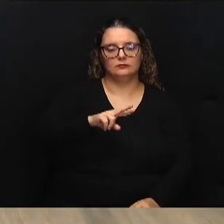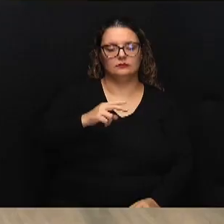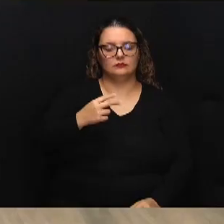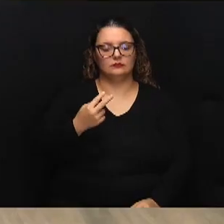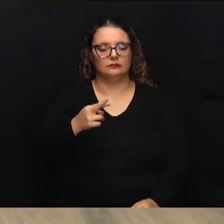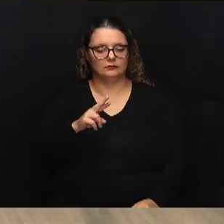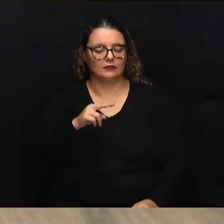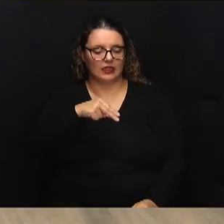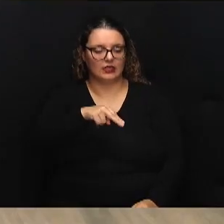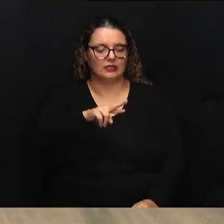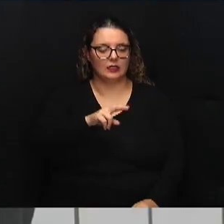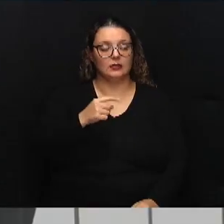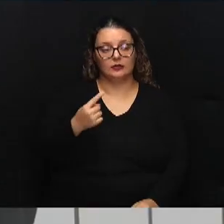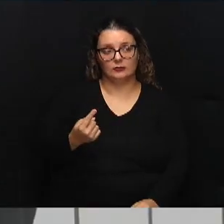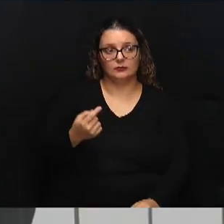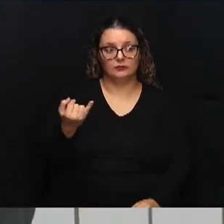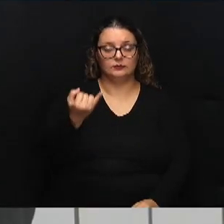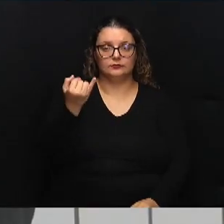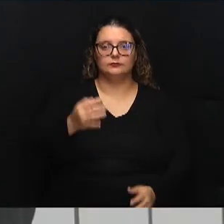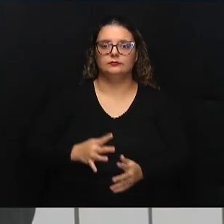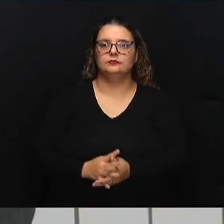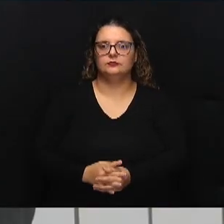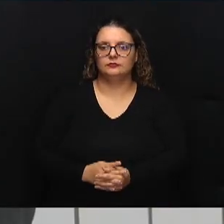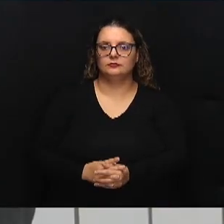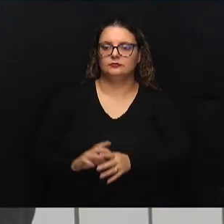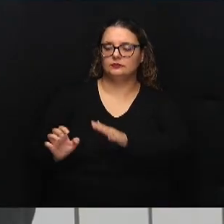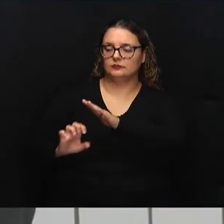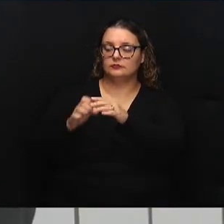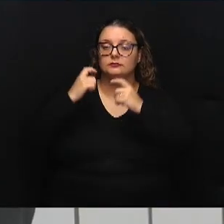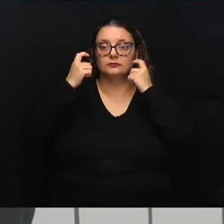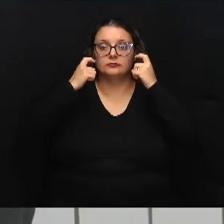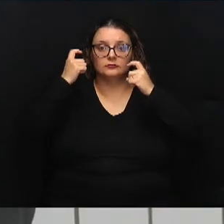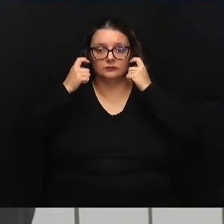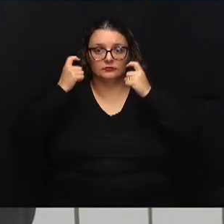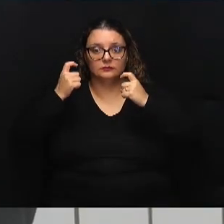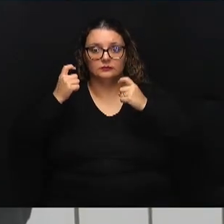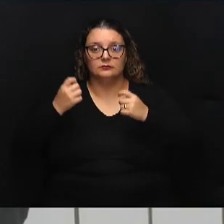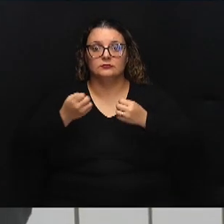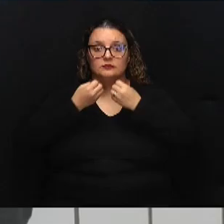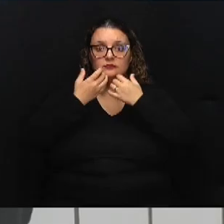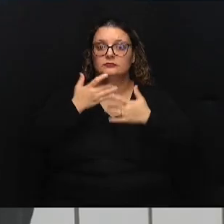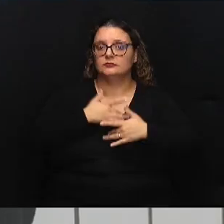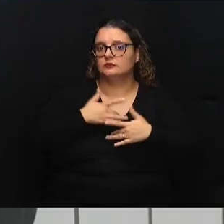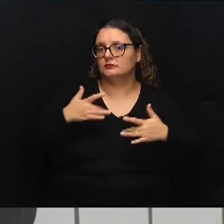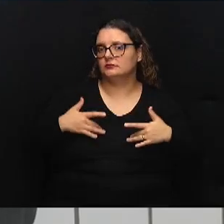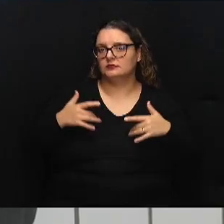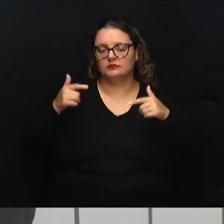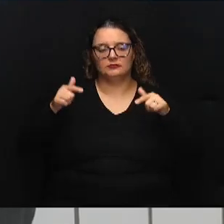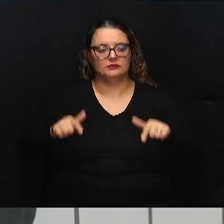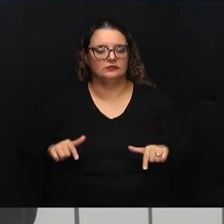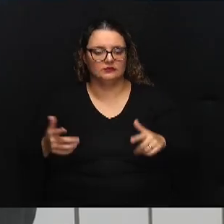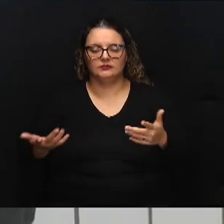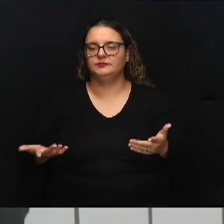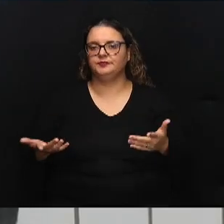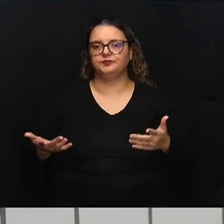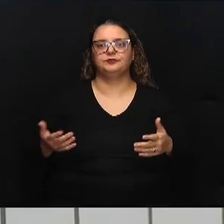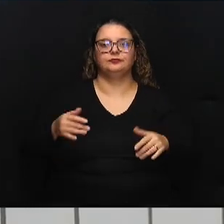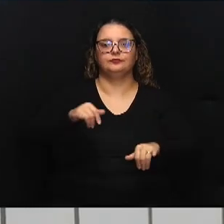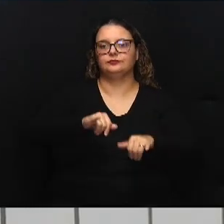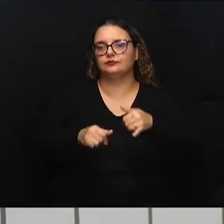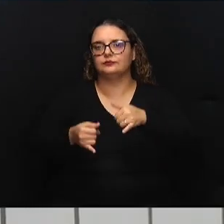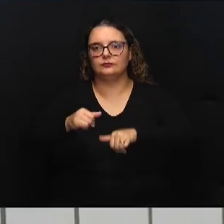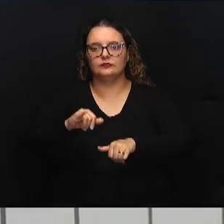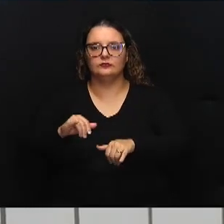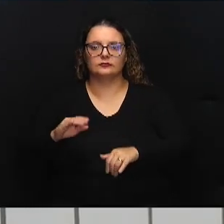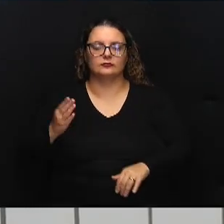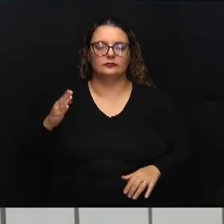importância. As empresas sempre se preocuparam com o bem-estar físico, químico, biológico, né,